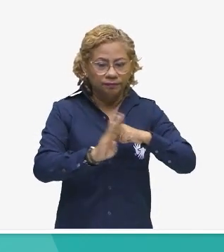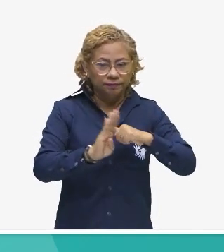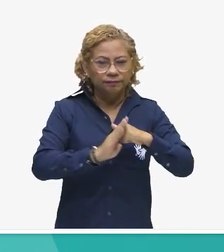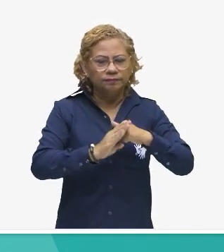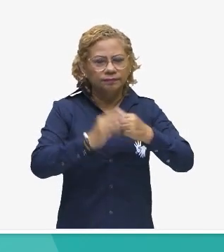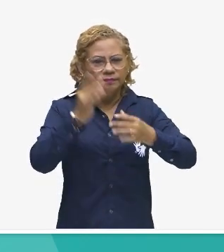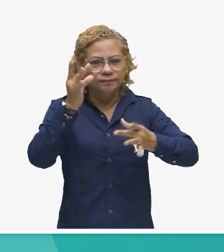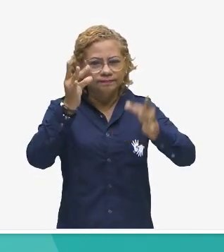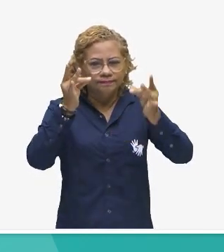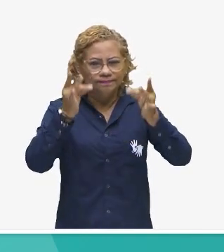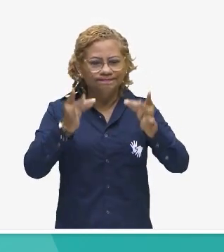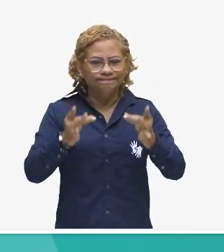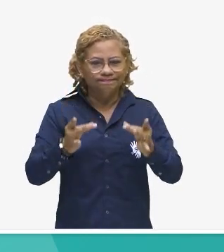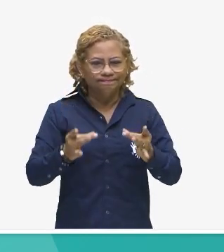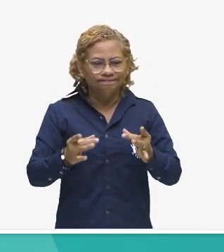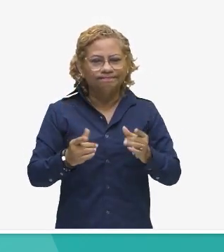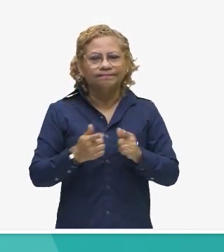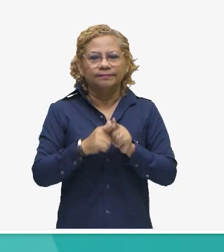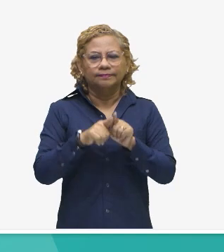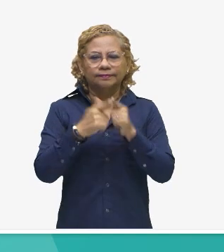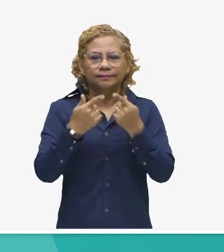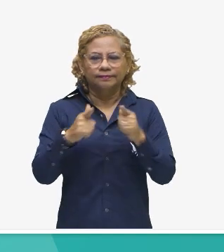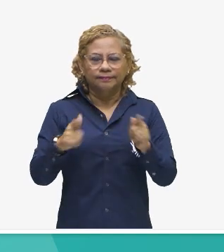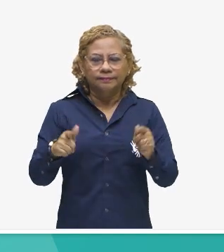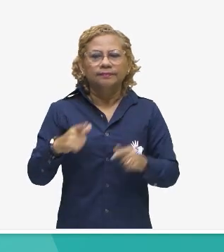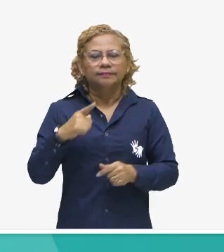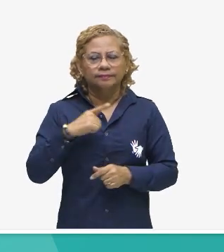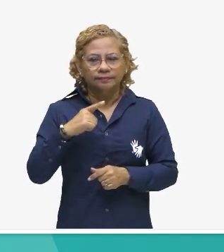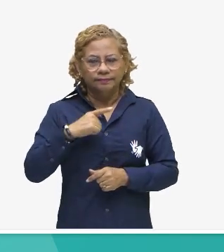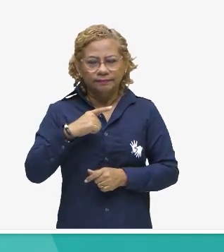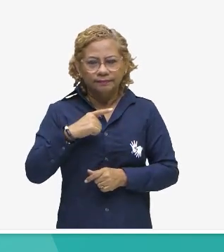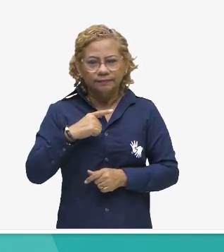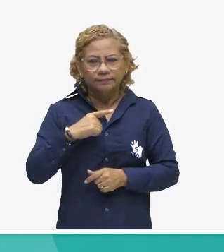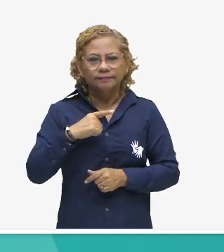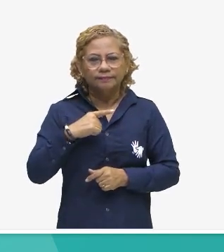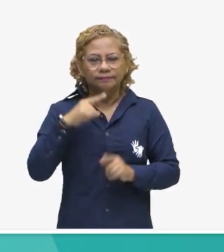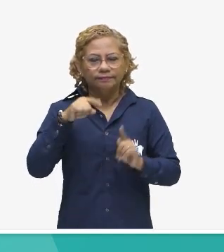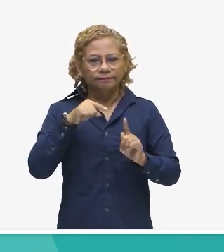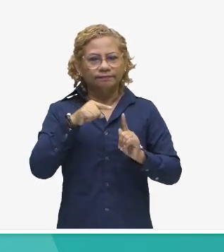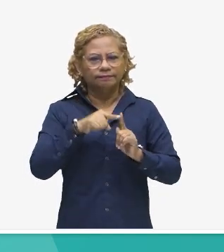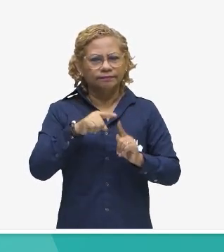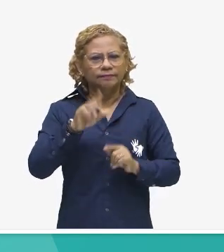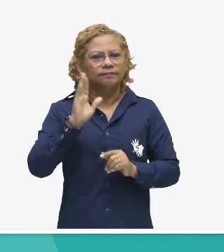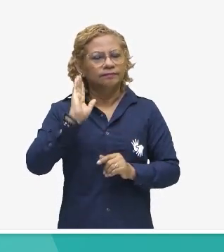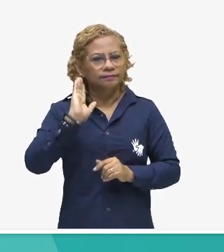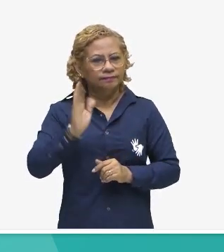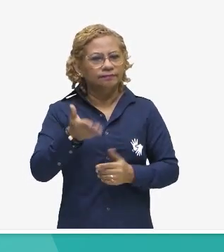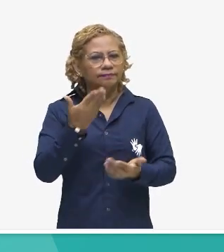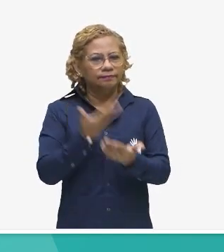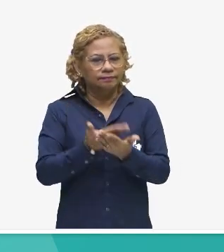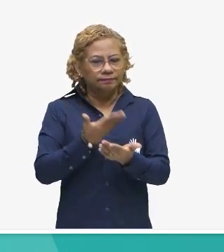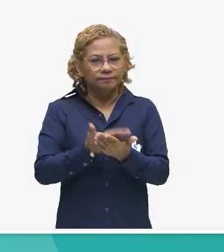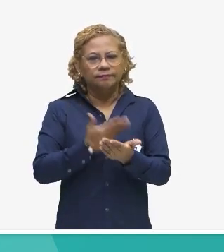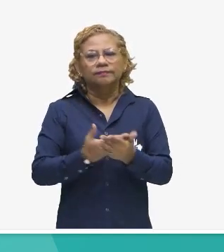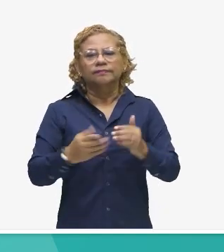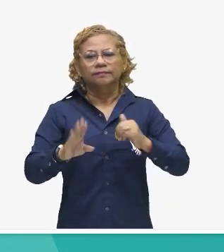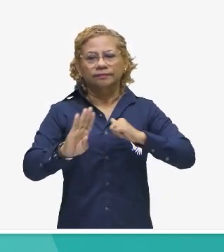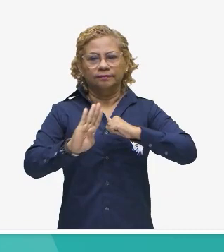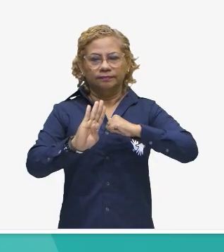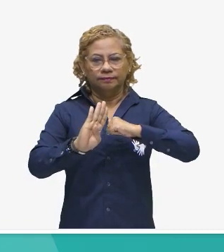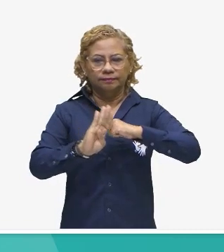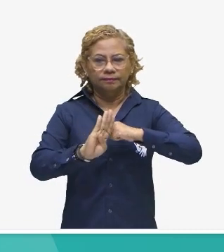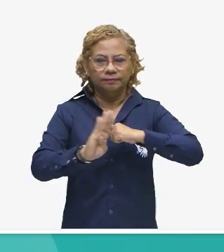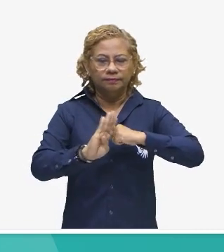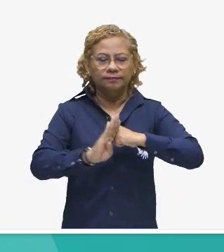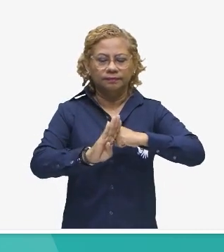da gramática tem uma função. Então, nós já estudamos o substantivo, que tem a função